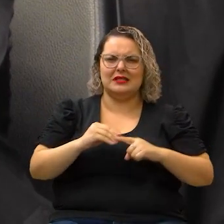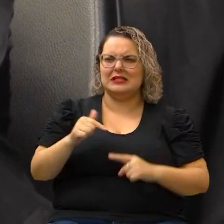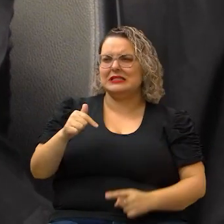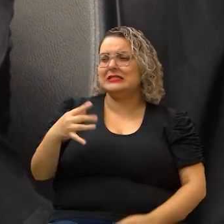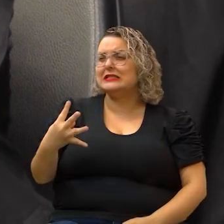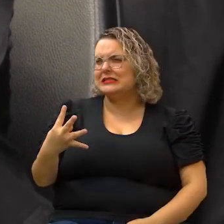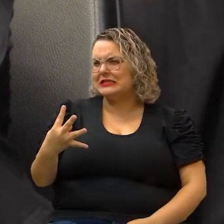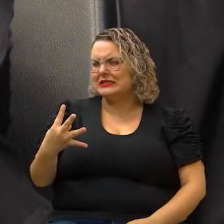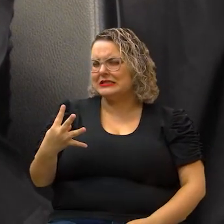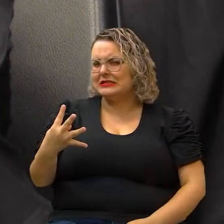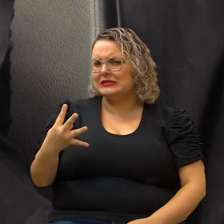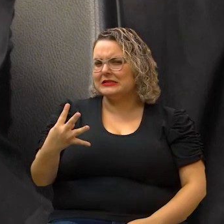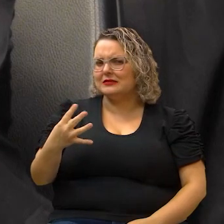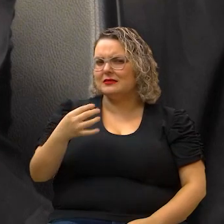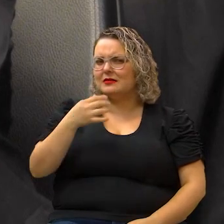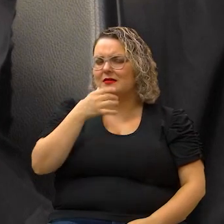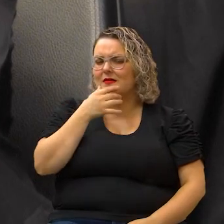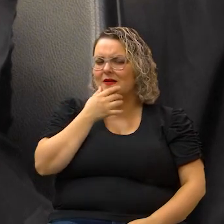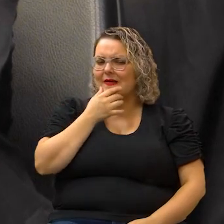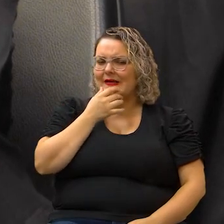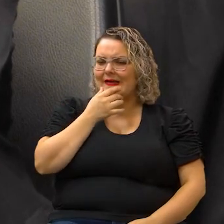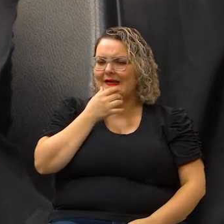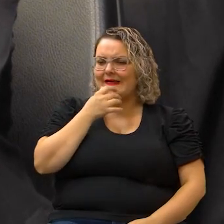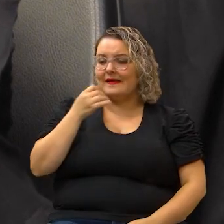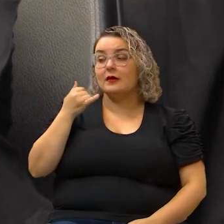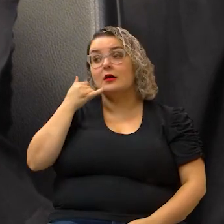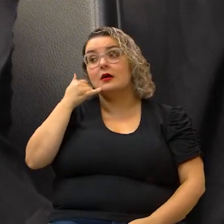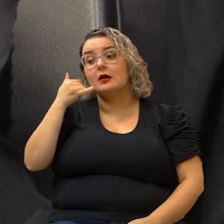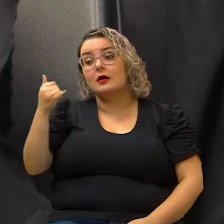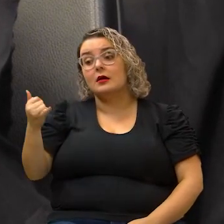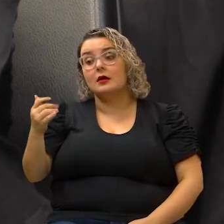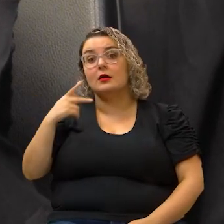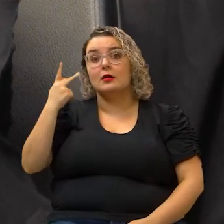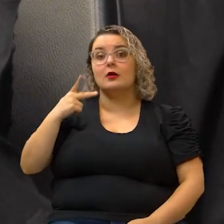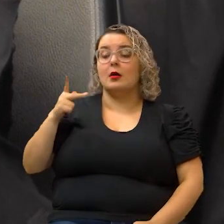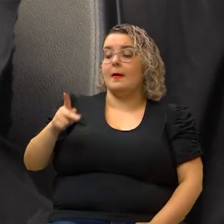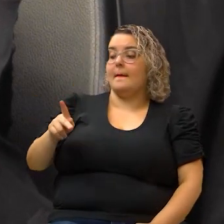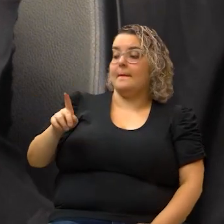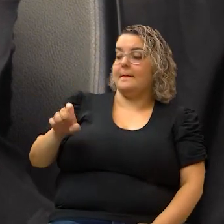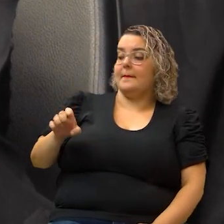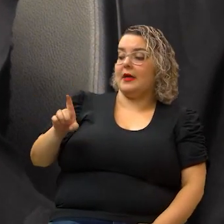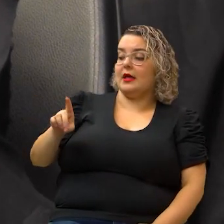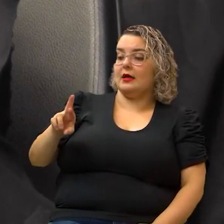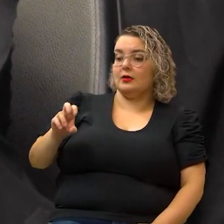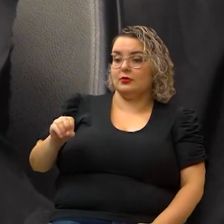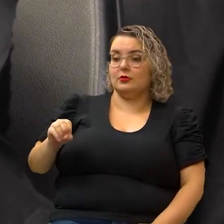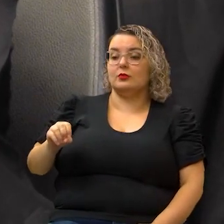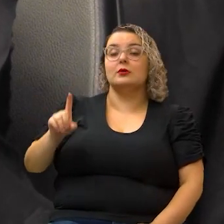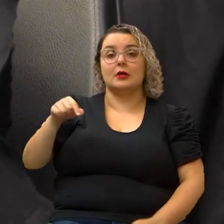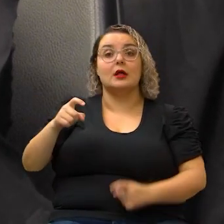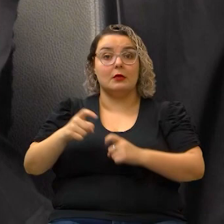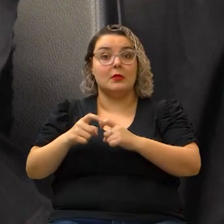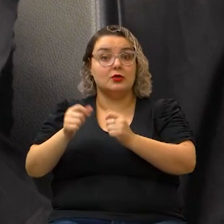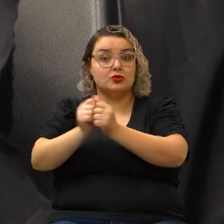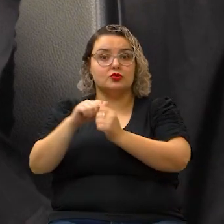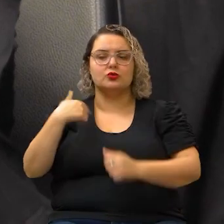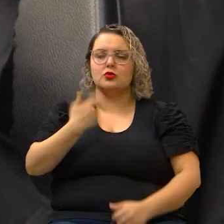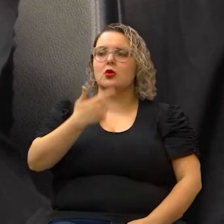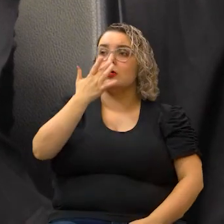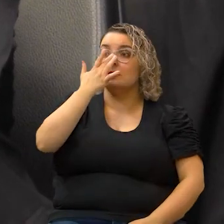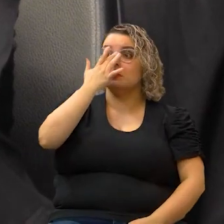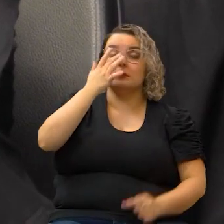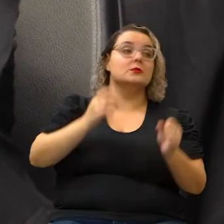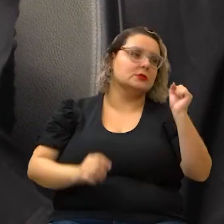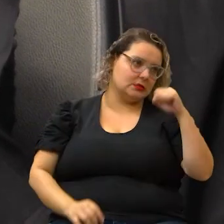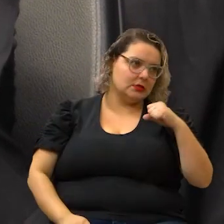deu 74. Aí ela ligou pro vereador Pedro Tourinho, que era médico, junto Sim. com nós aqui, o doutor